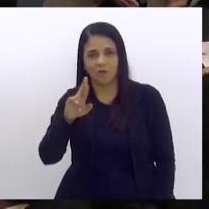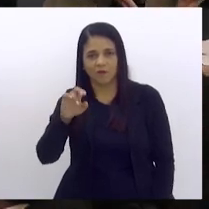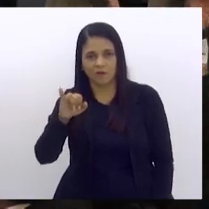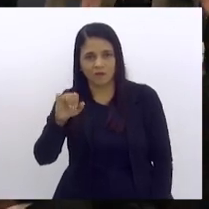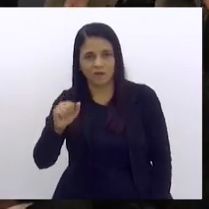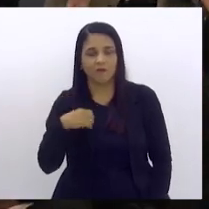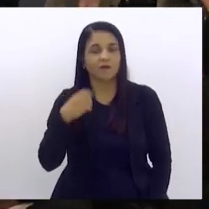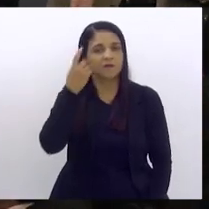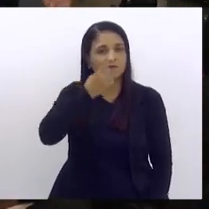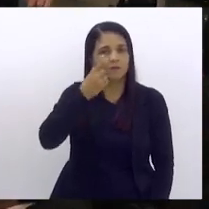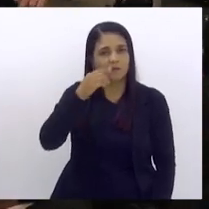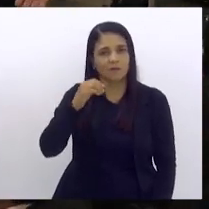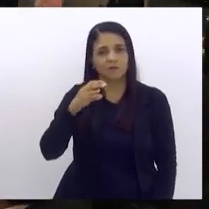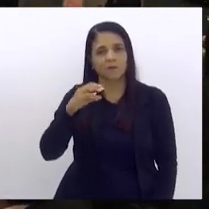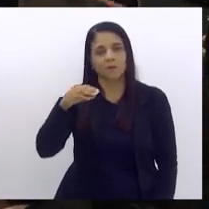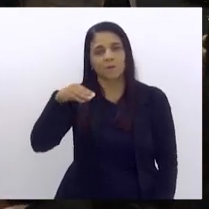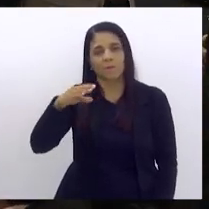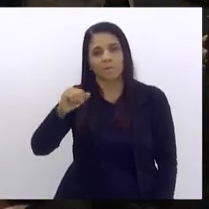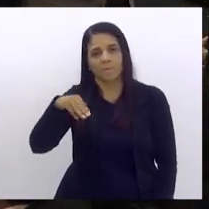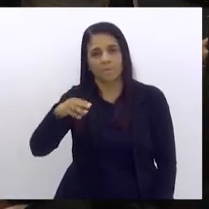Deputado Carlos Macedo.